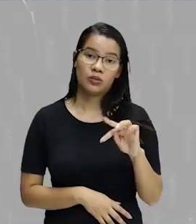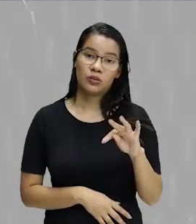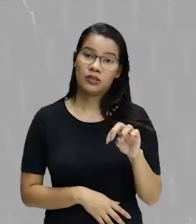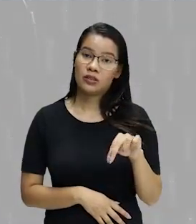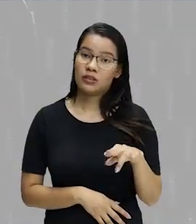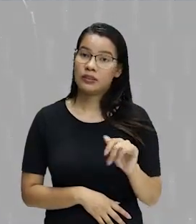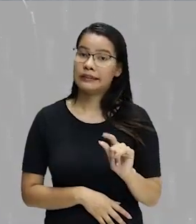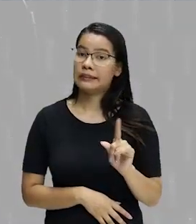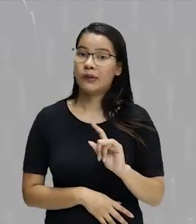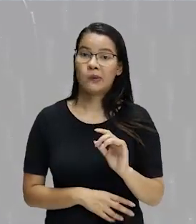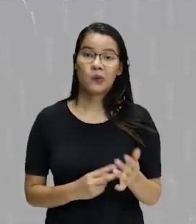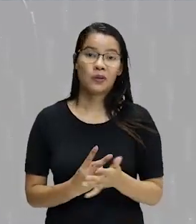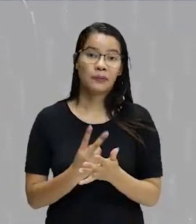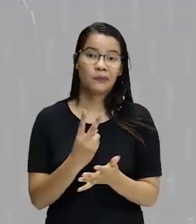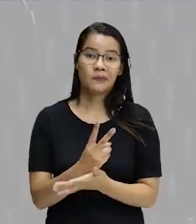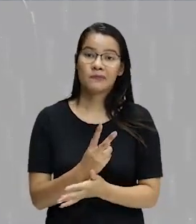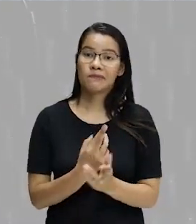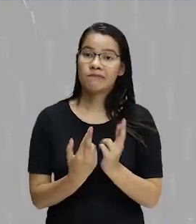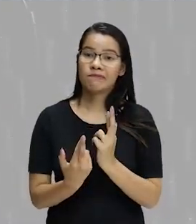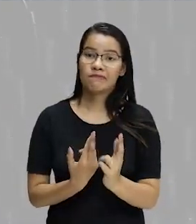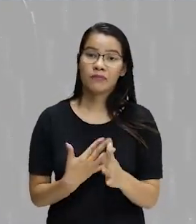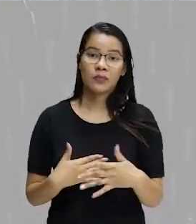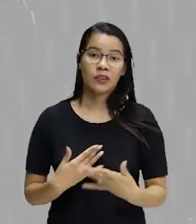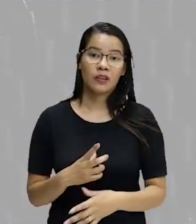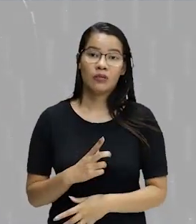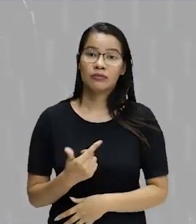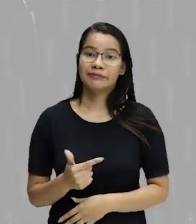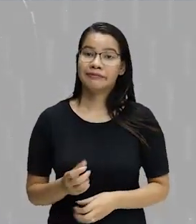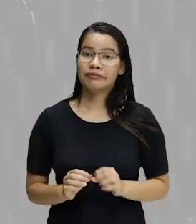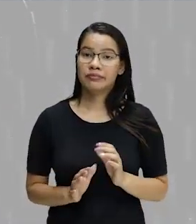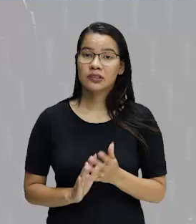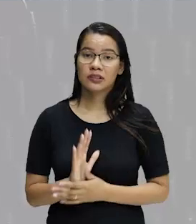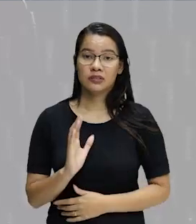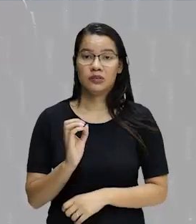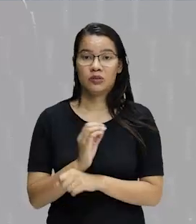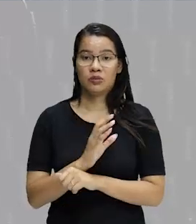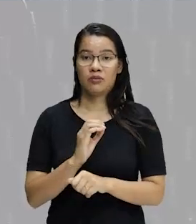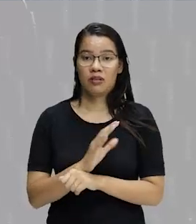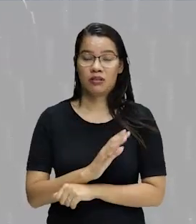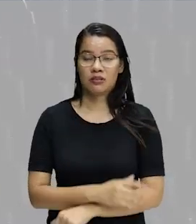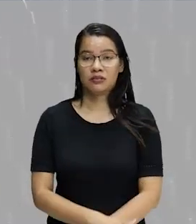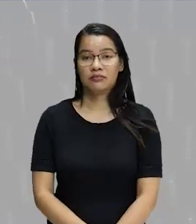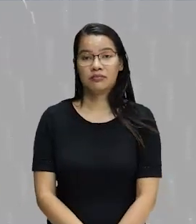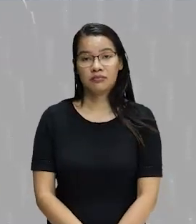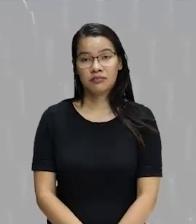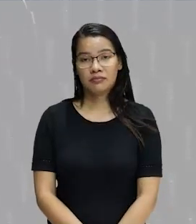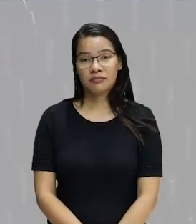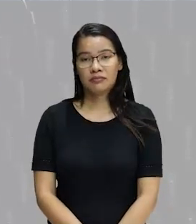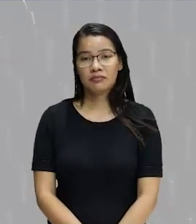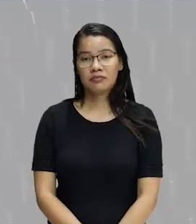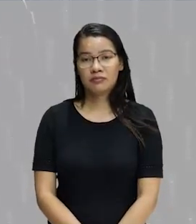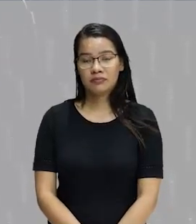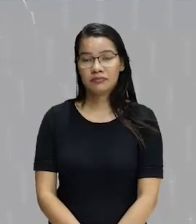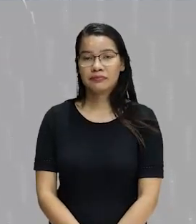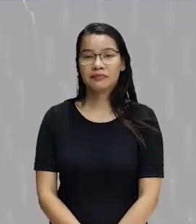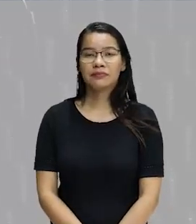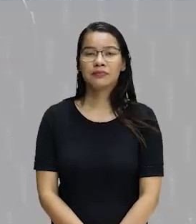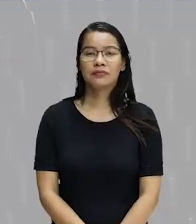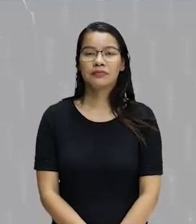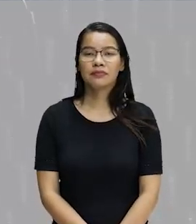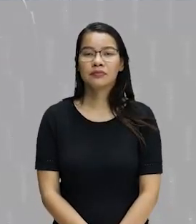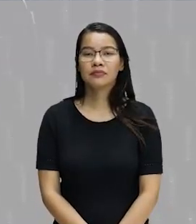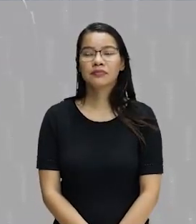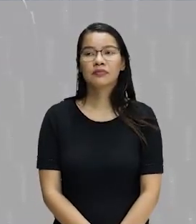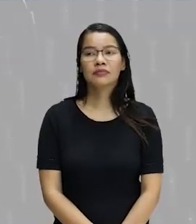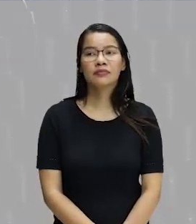a reação. Então, eu não vou ter a formação do ácido carboxílico. Então, o álcool secundário para